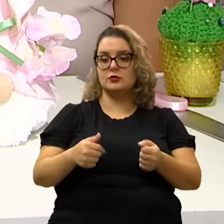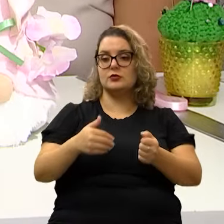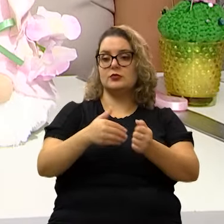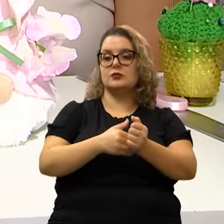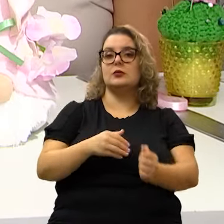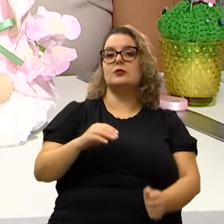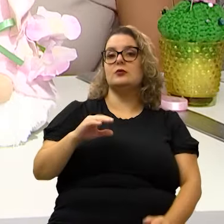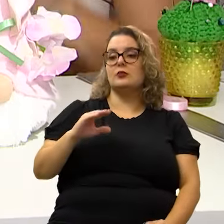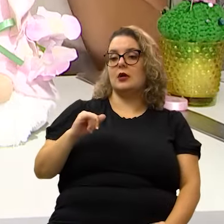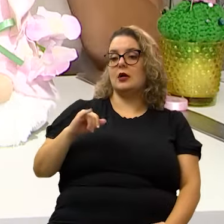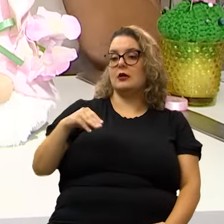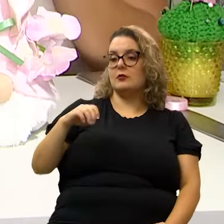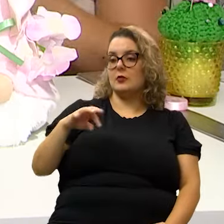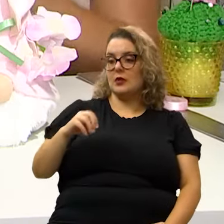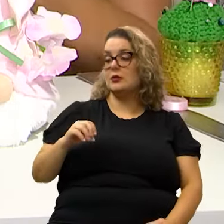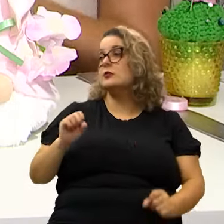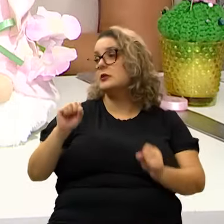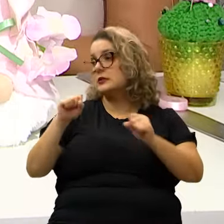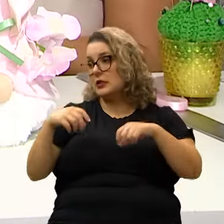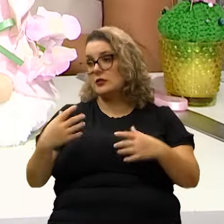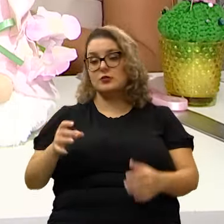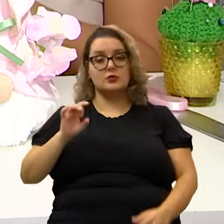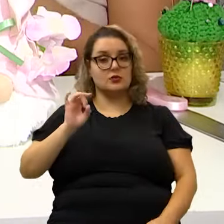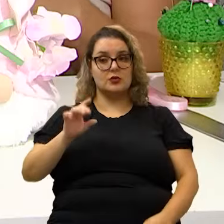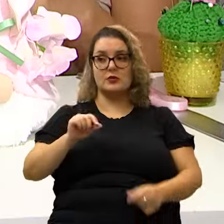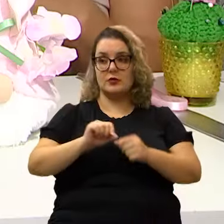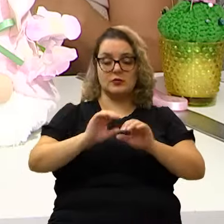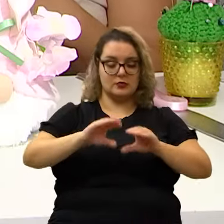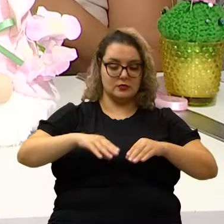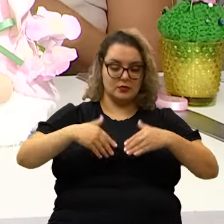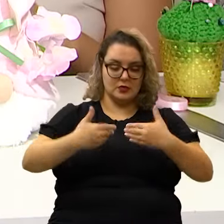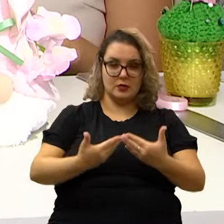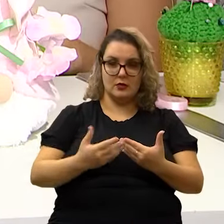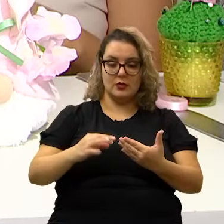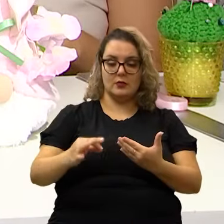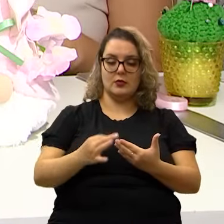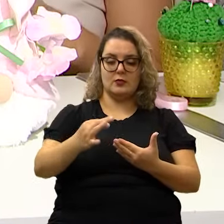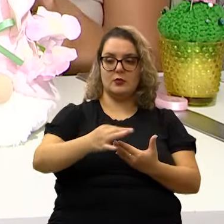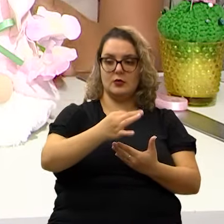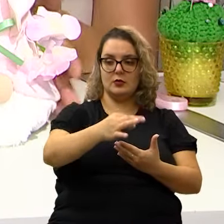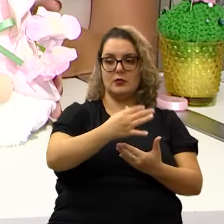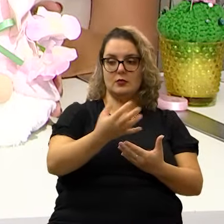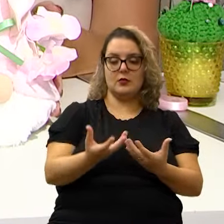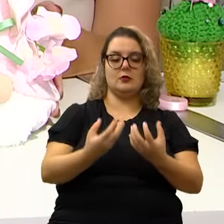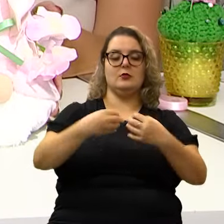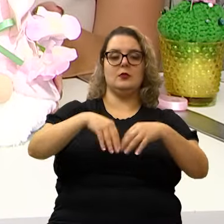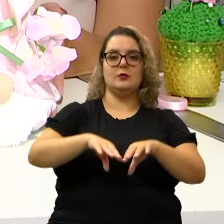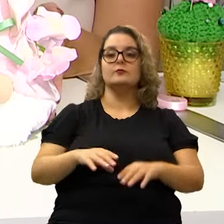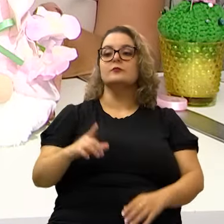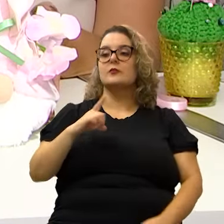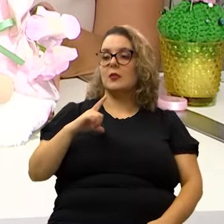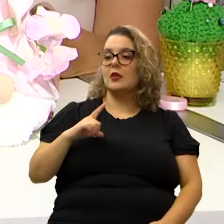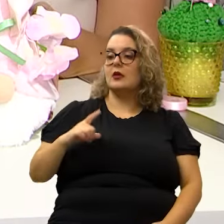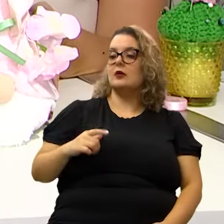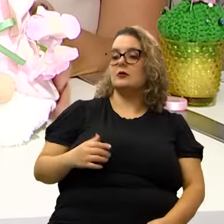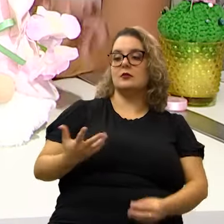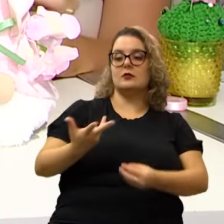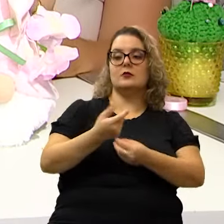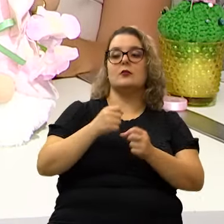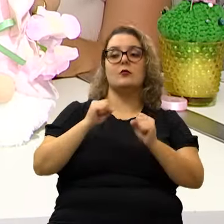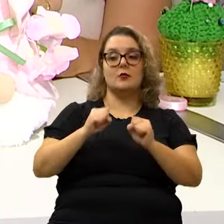caimento. Exatamente. Aqui, no caso, a gente só teve que fazer do avesso, mas se você quiser até um trabalho rústico, que tem esse aspecto de artesanal